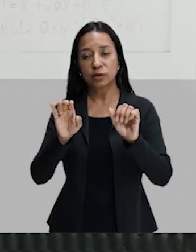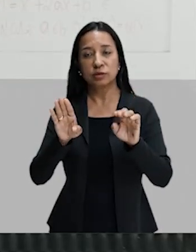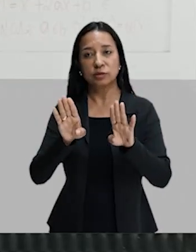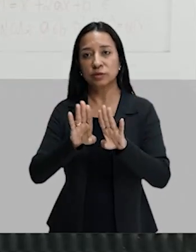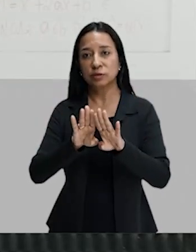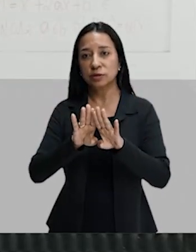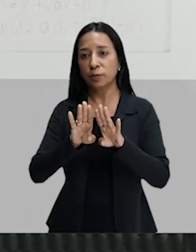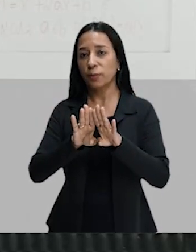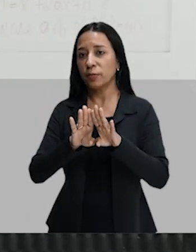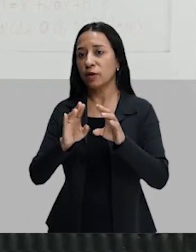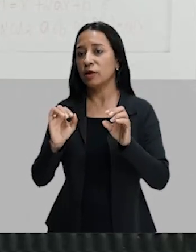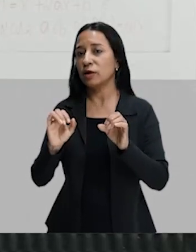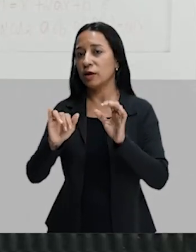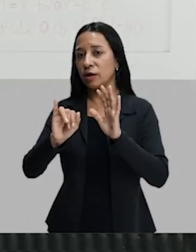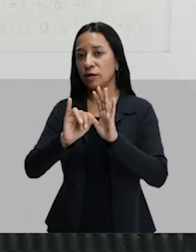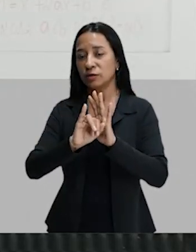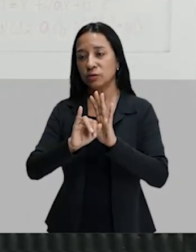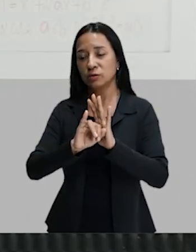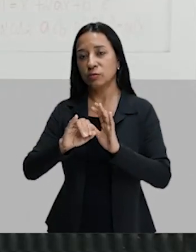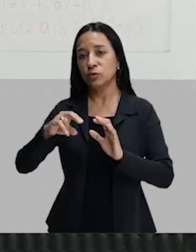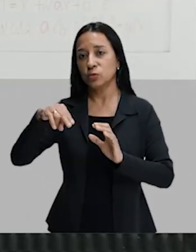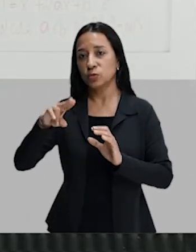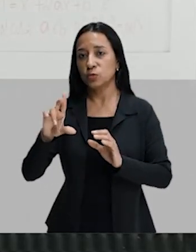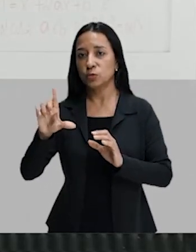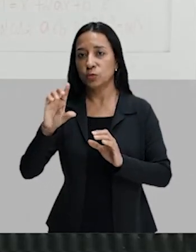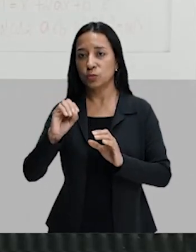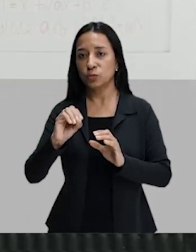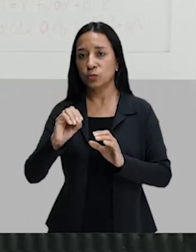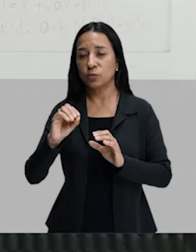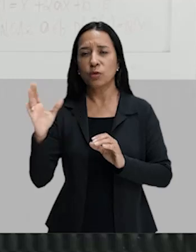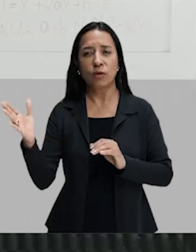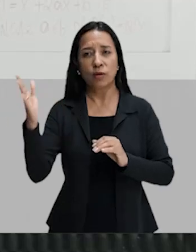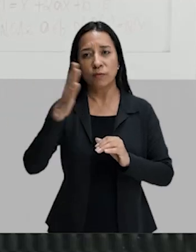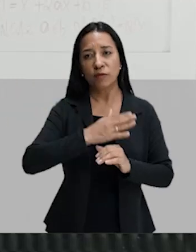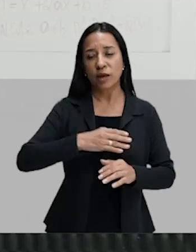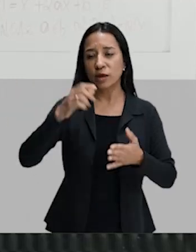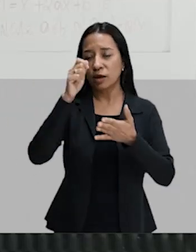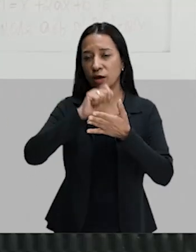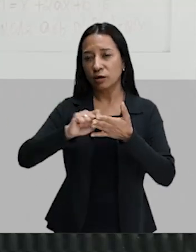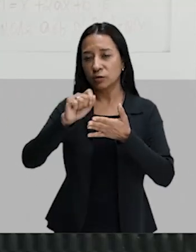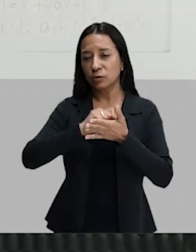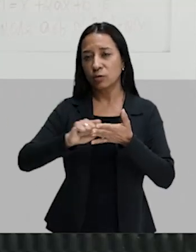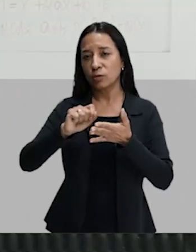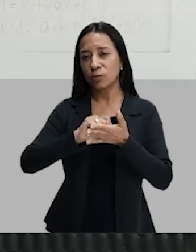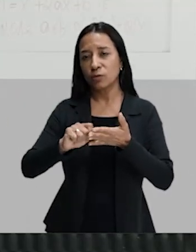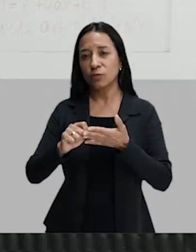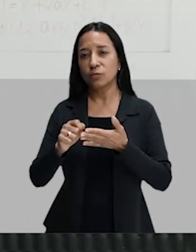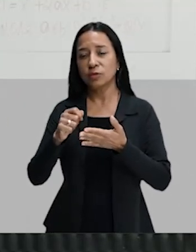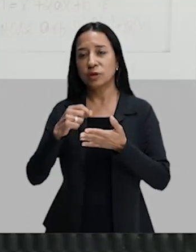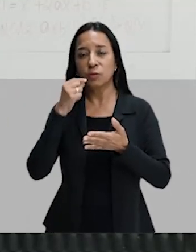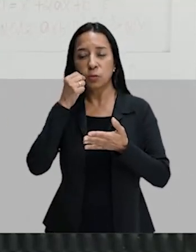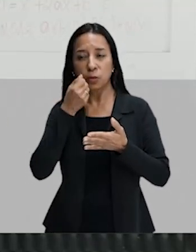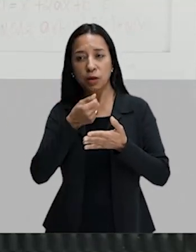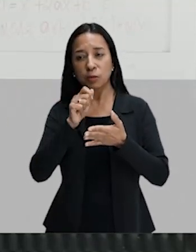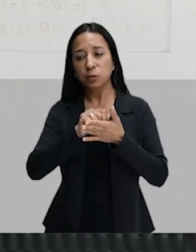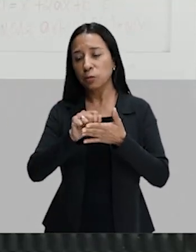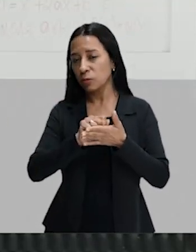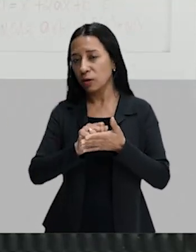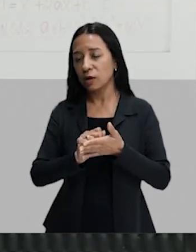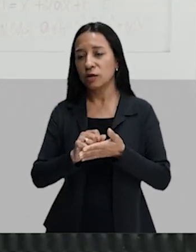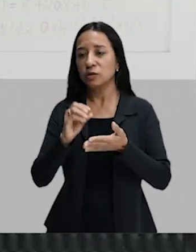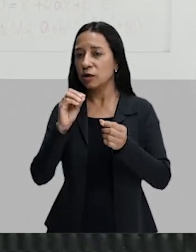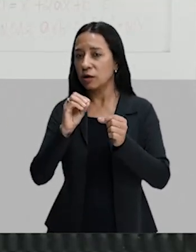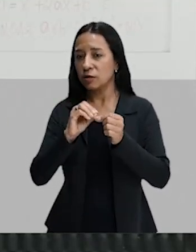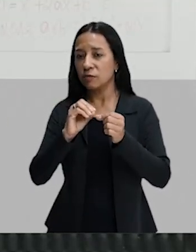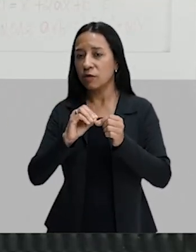comigo, anotem aí direitinho, peguem um caderno, borracha, lápis, façam as anotações e acompanhem aqui comigo a aula.